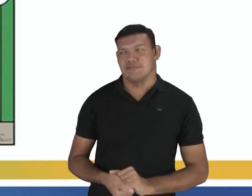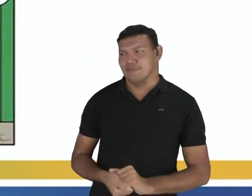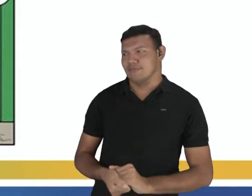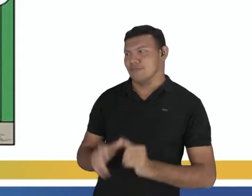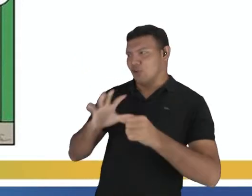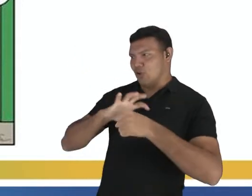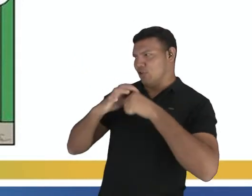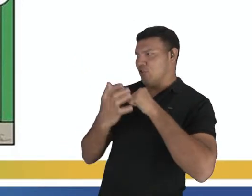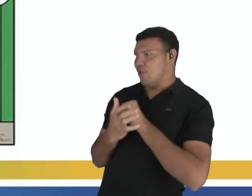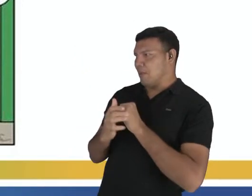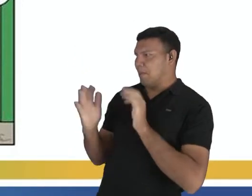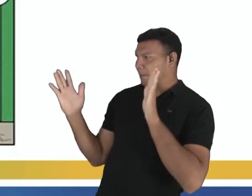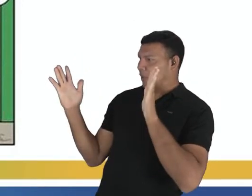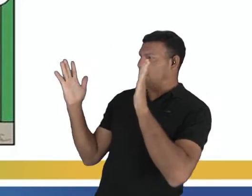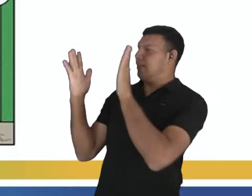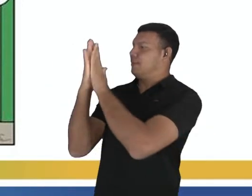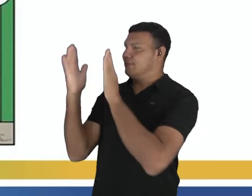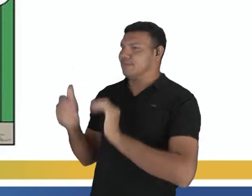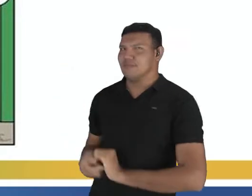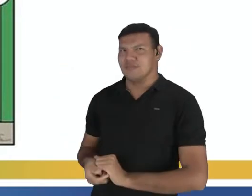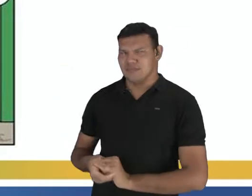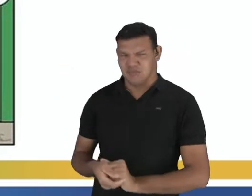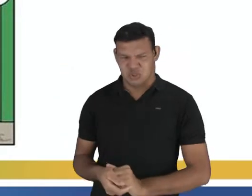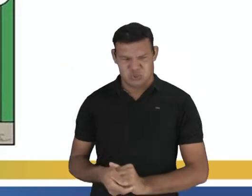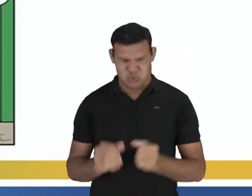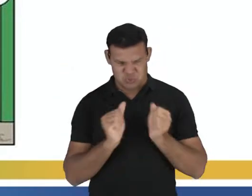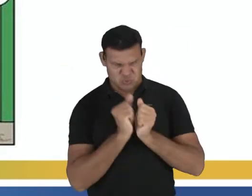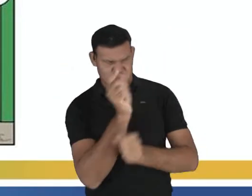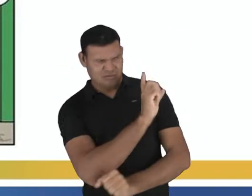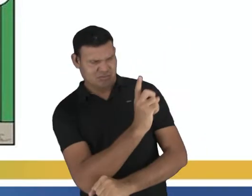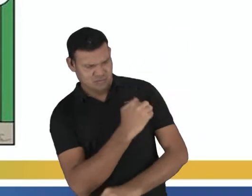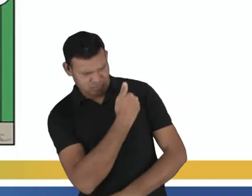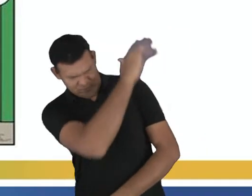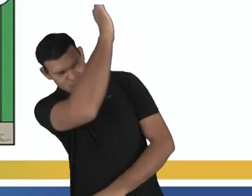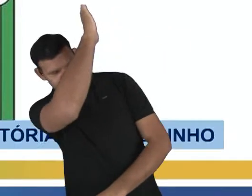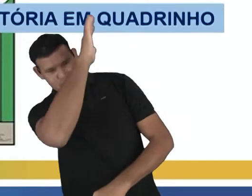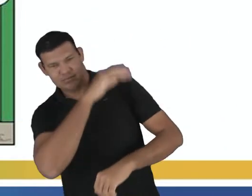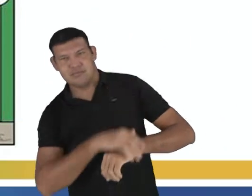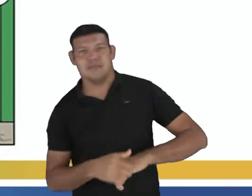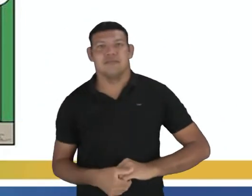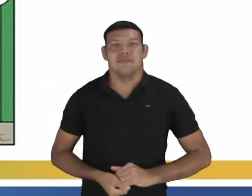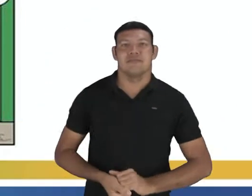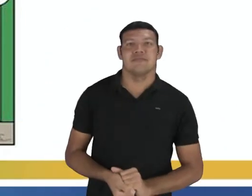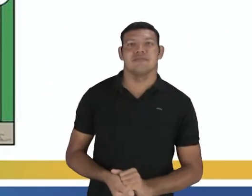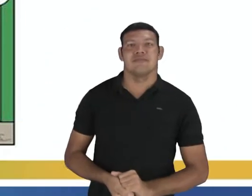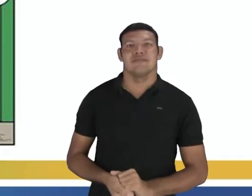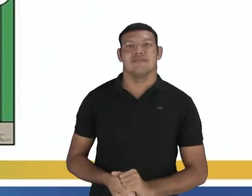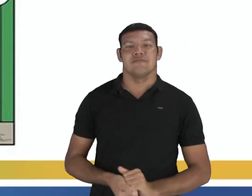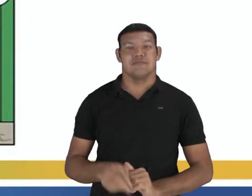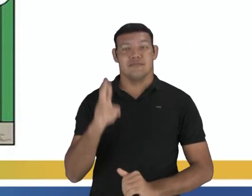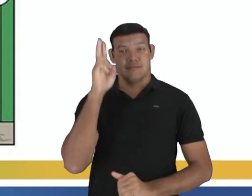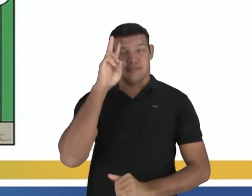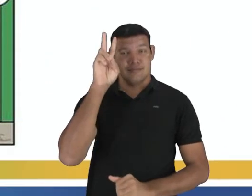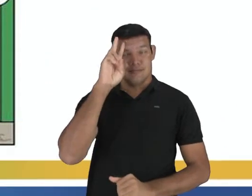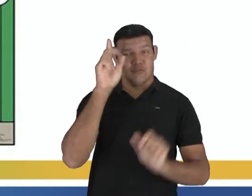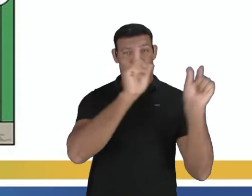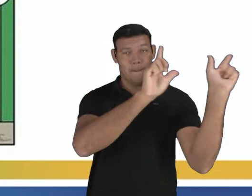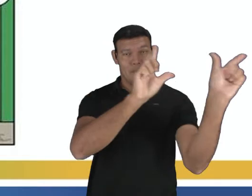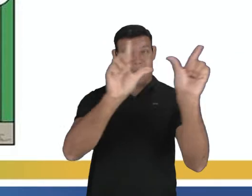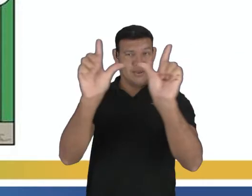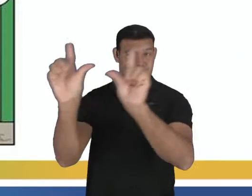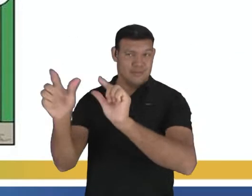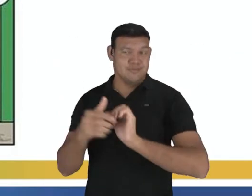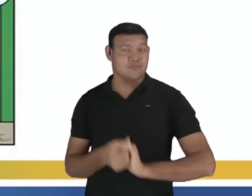tamo junto, amiguinho. Aí eles, tamo junto nada, sai fora. Nós temos aqui uma história em